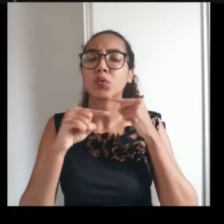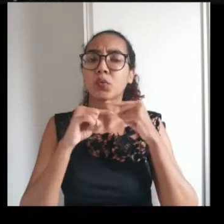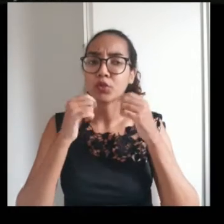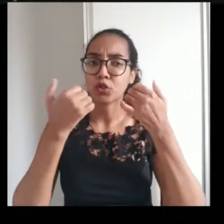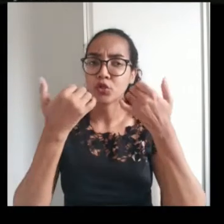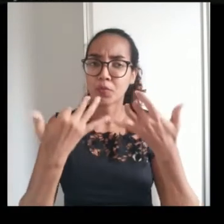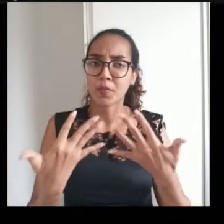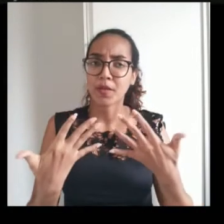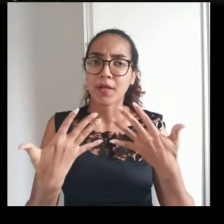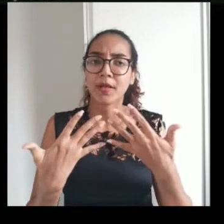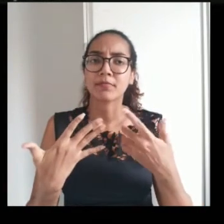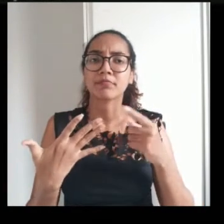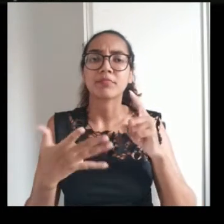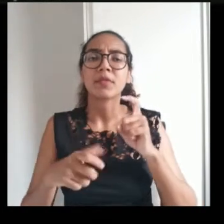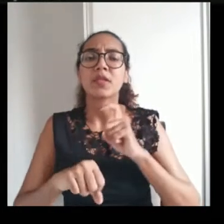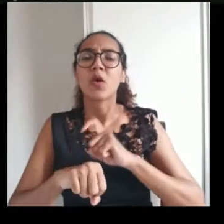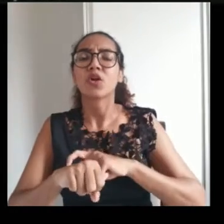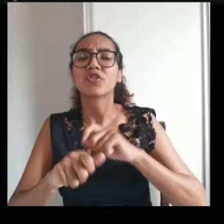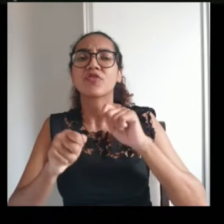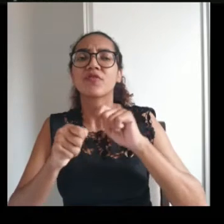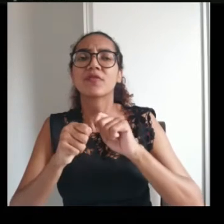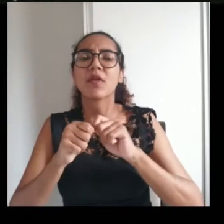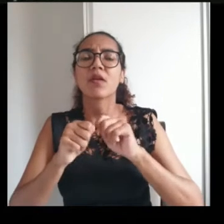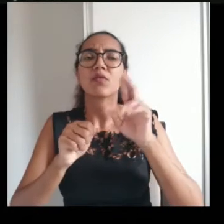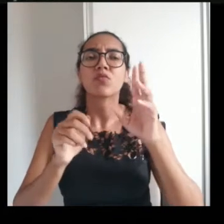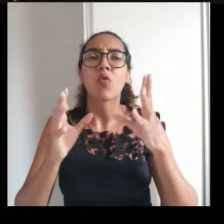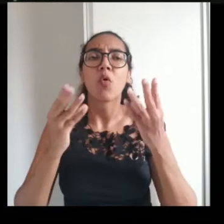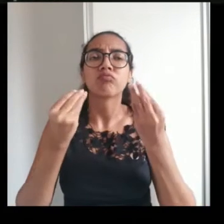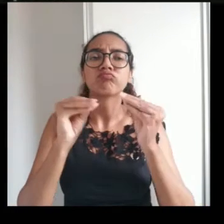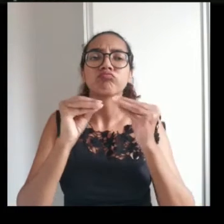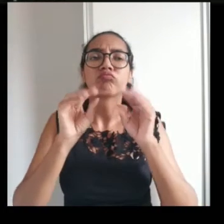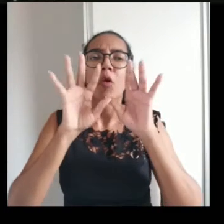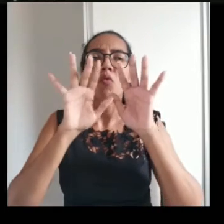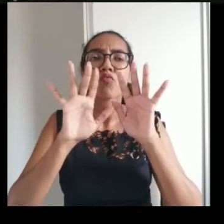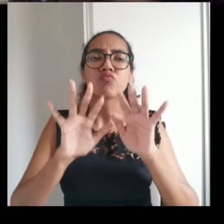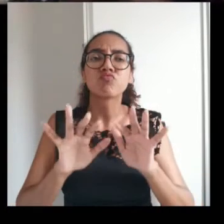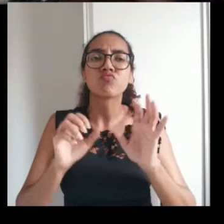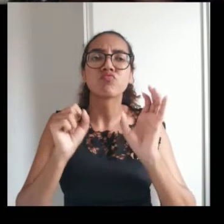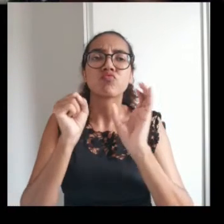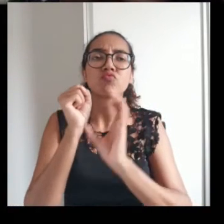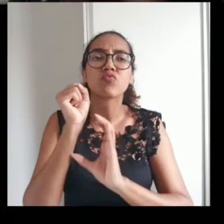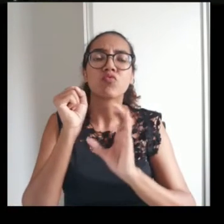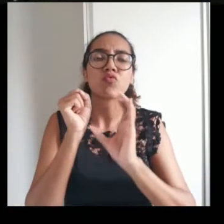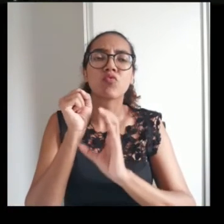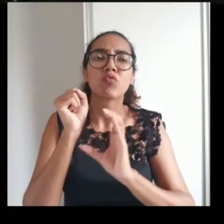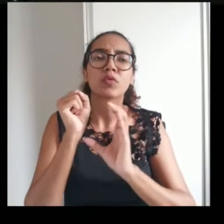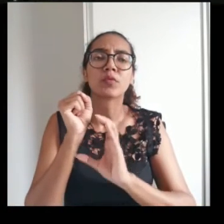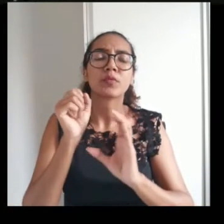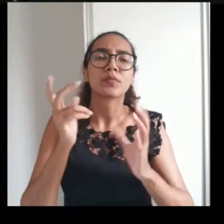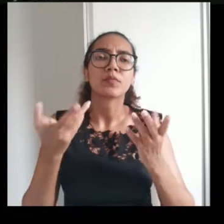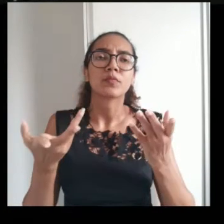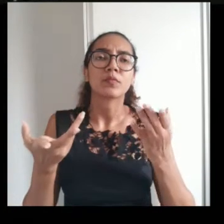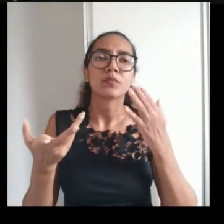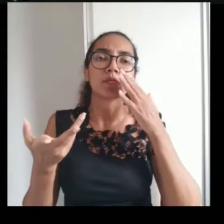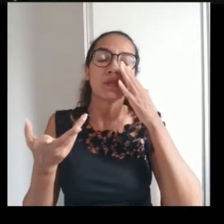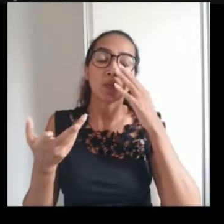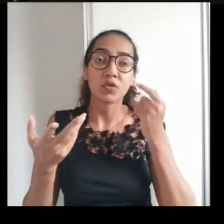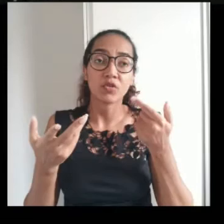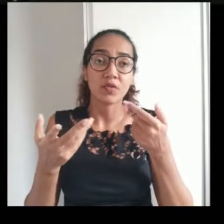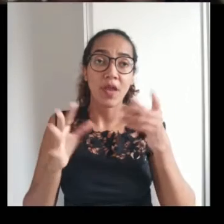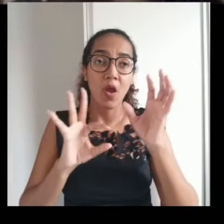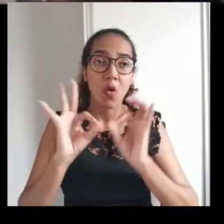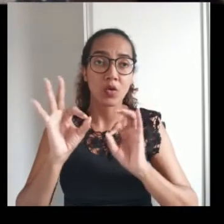gente esteja lá implementando nossos códigos lá, e como Nossos a o gente quê? vai colocar nossos códigos lá,